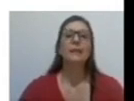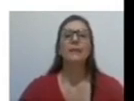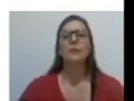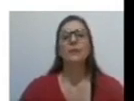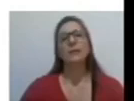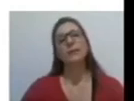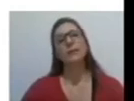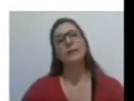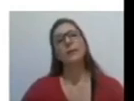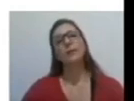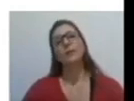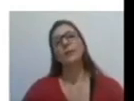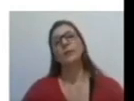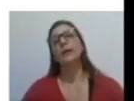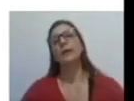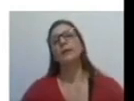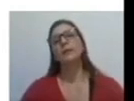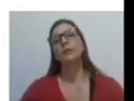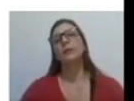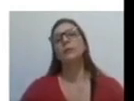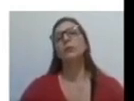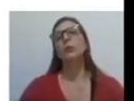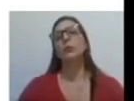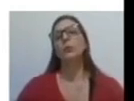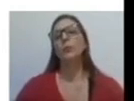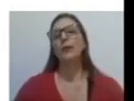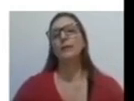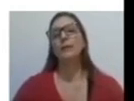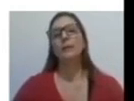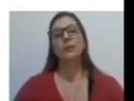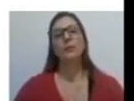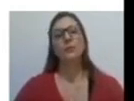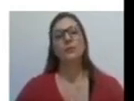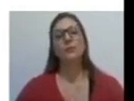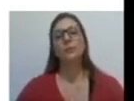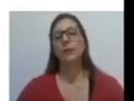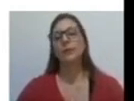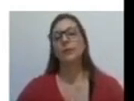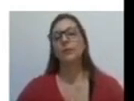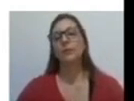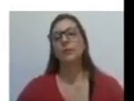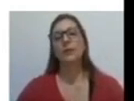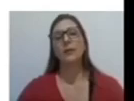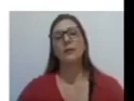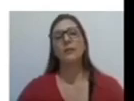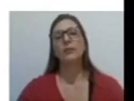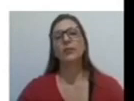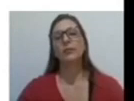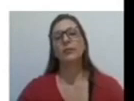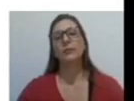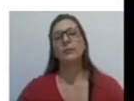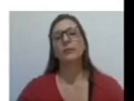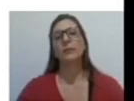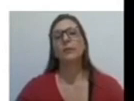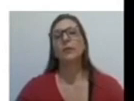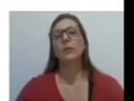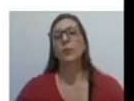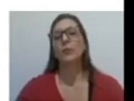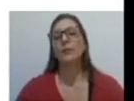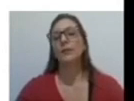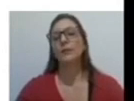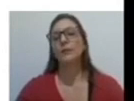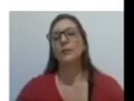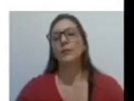Há ainda uma terceira possibilidade, quando o corpo passa a produzir menos quantidade de enzima